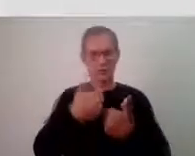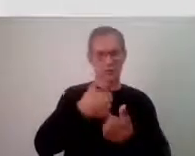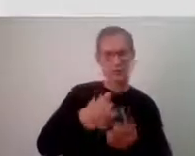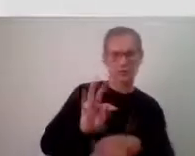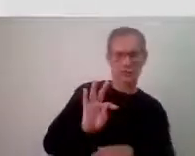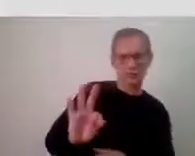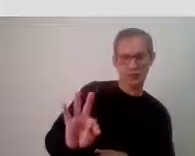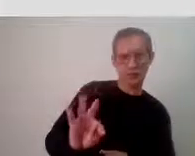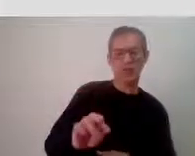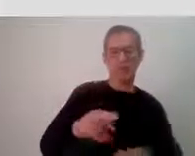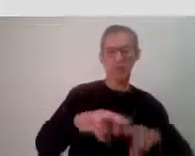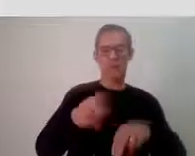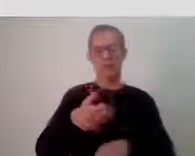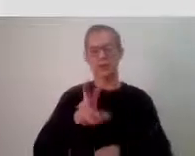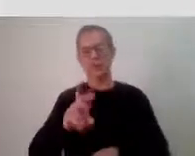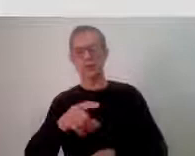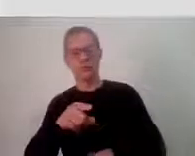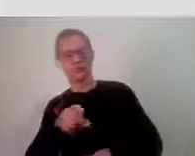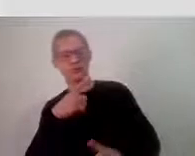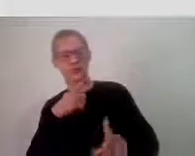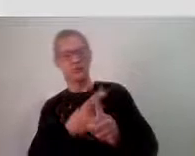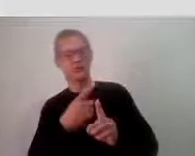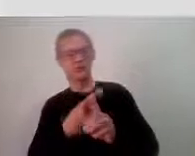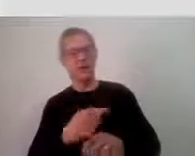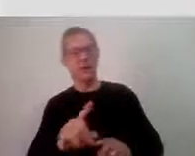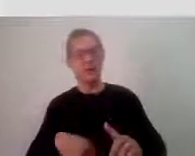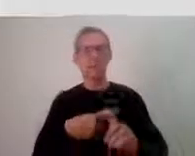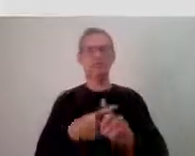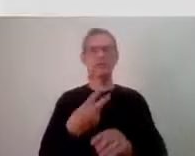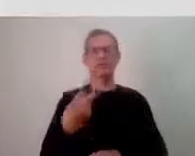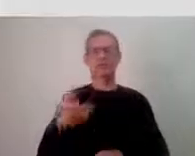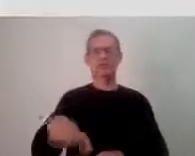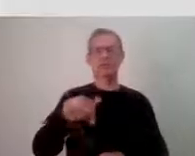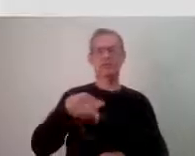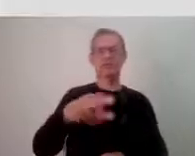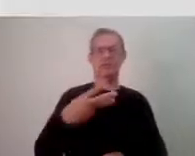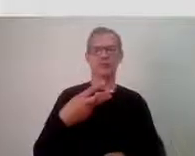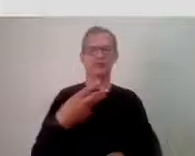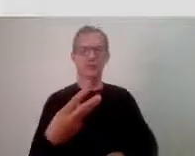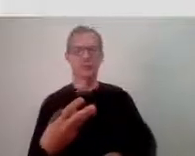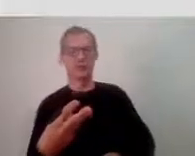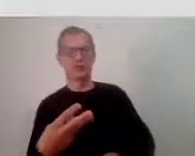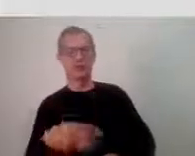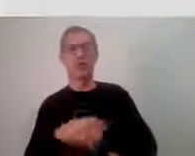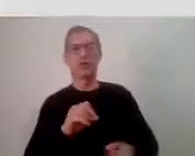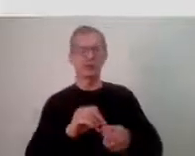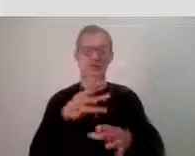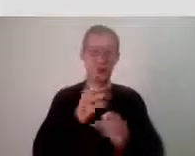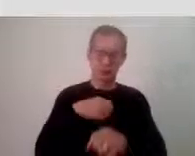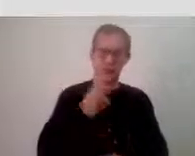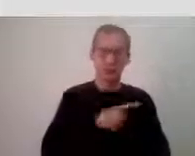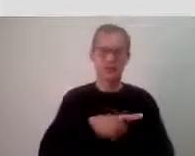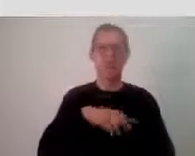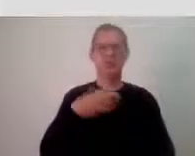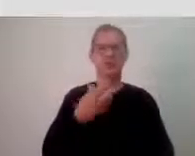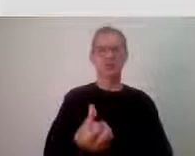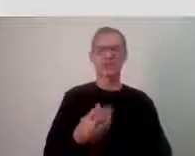t por 15. Você vai encontrar mais 2,73. Fazendo a soma, nós vamos ter